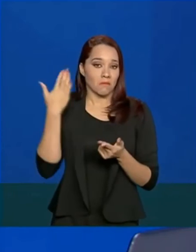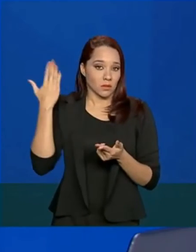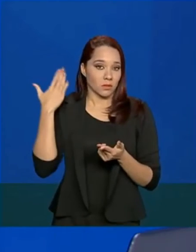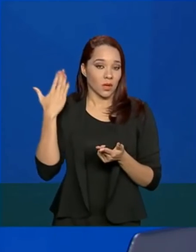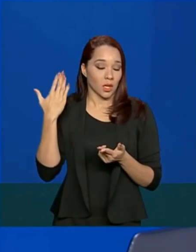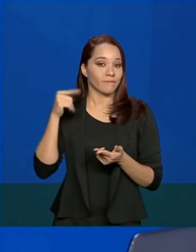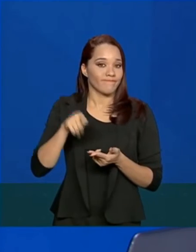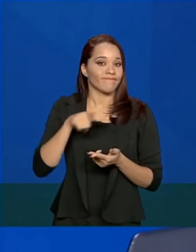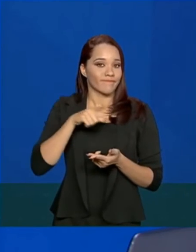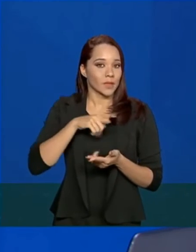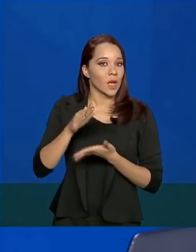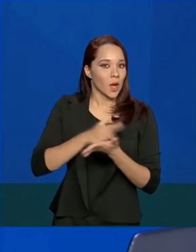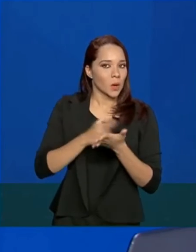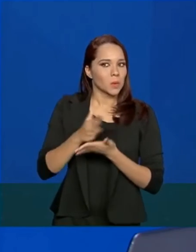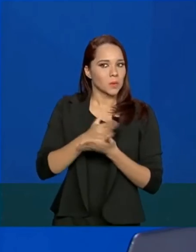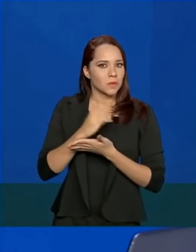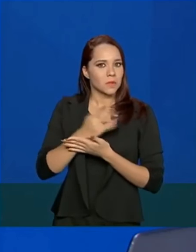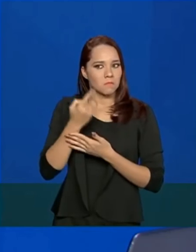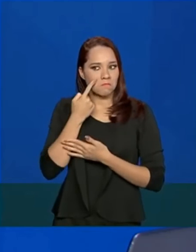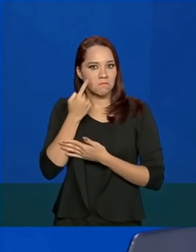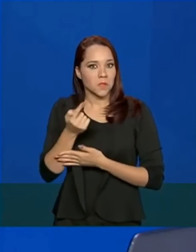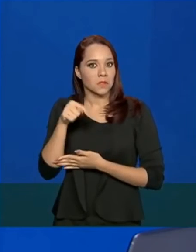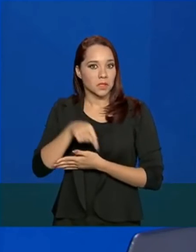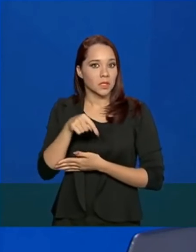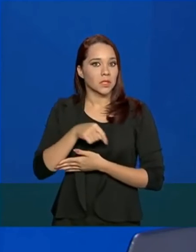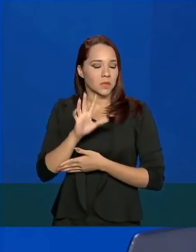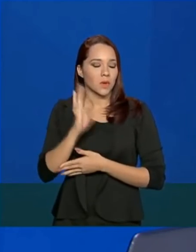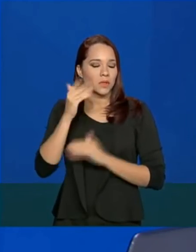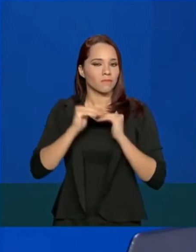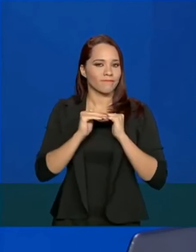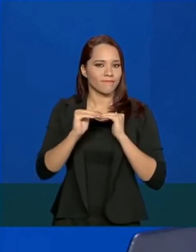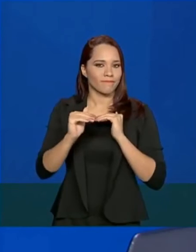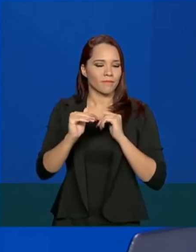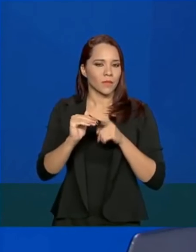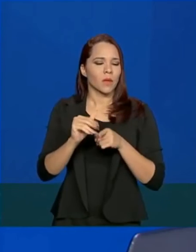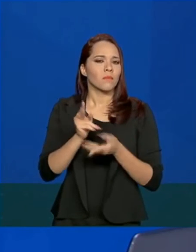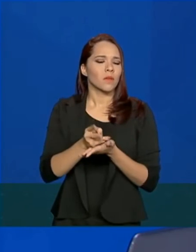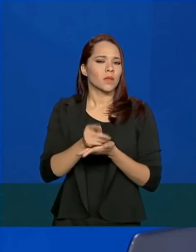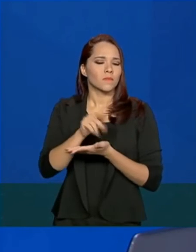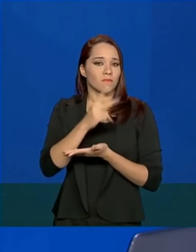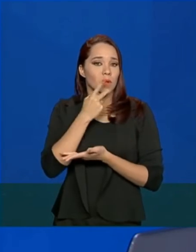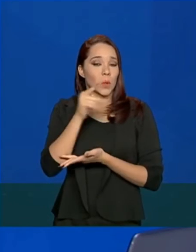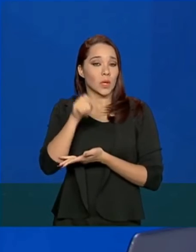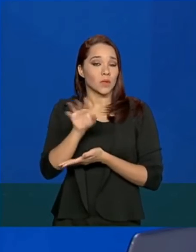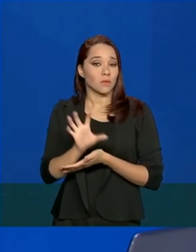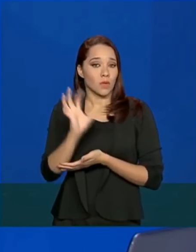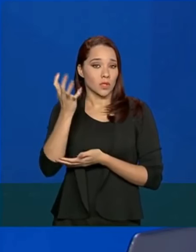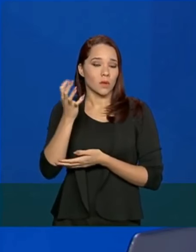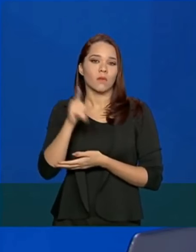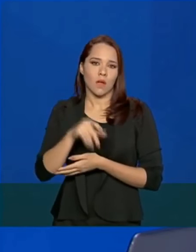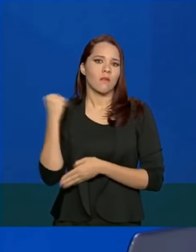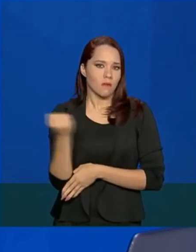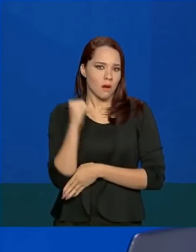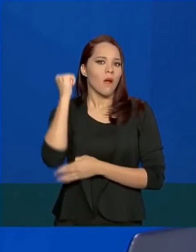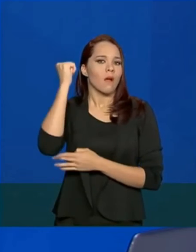e que existem alguns sinais de que a situação está se estabilizando. Apesar disso, reforçou que a situação ainda é grave